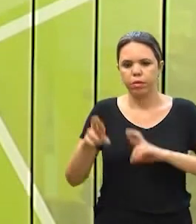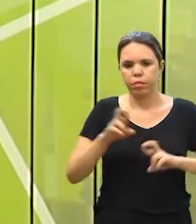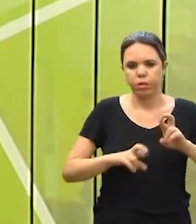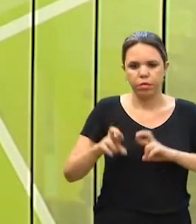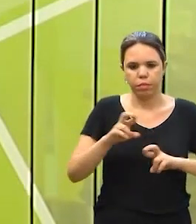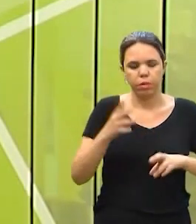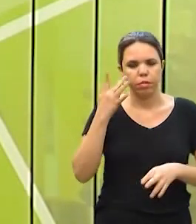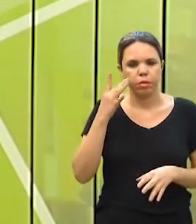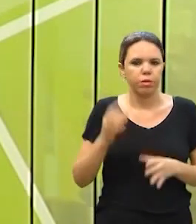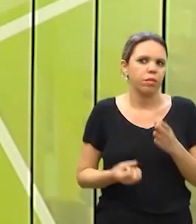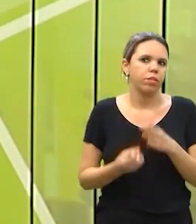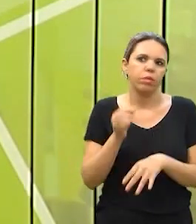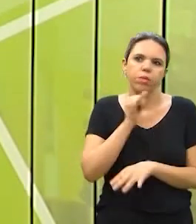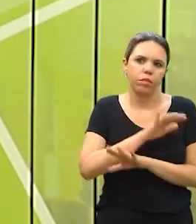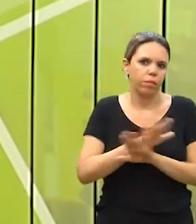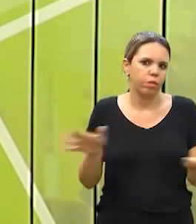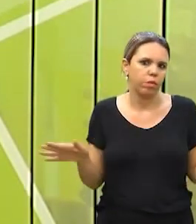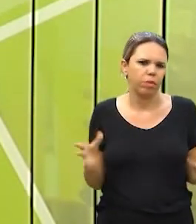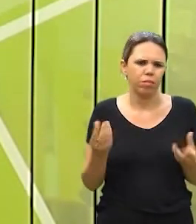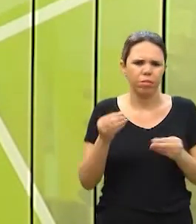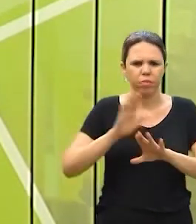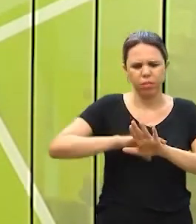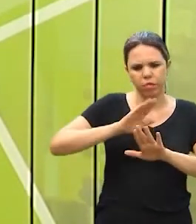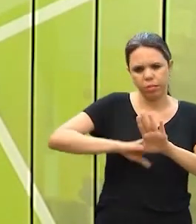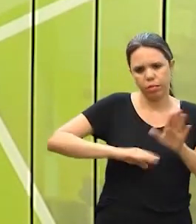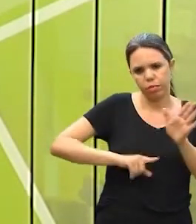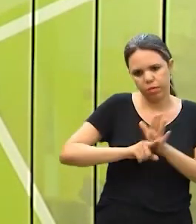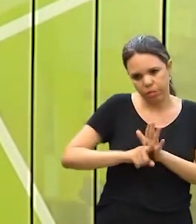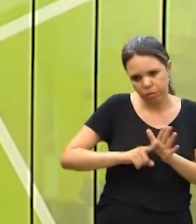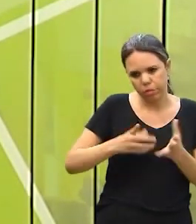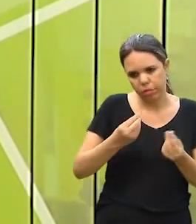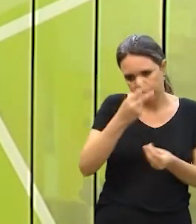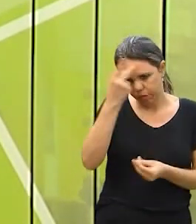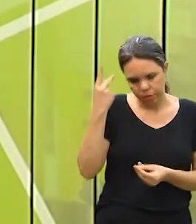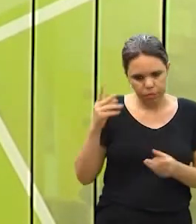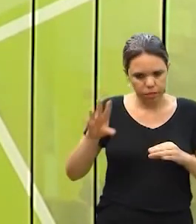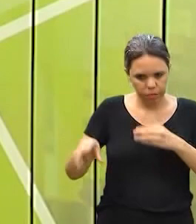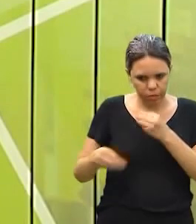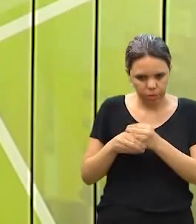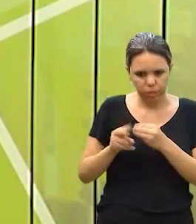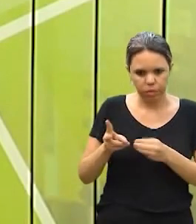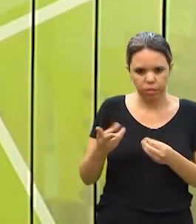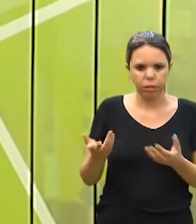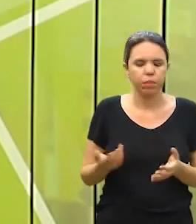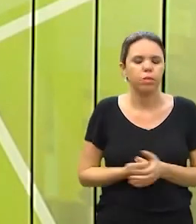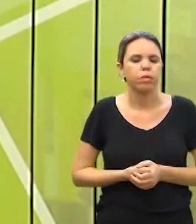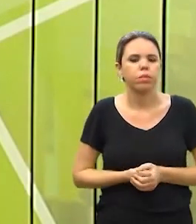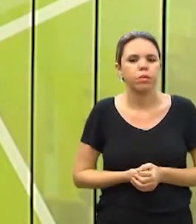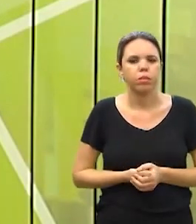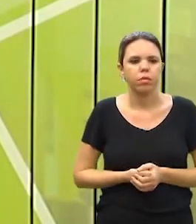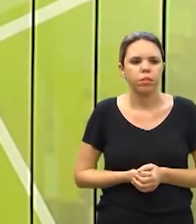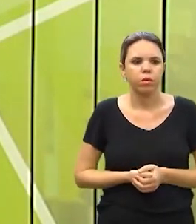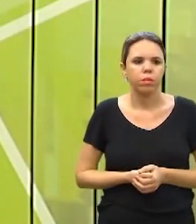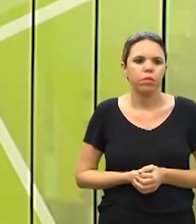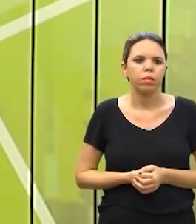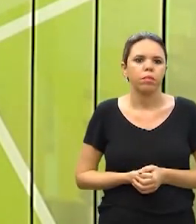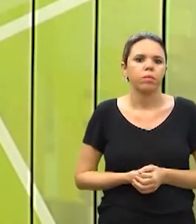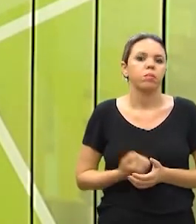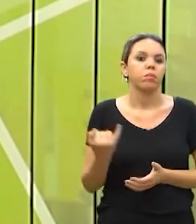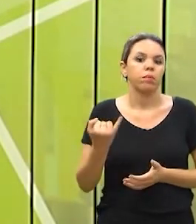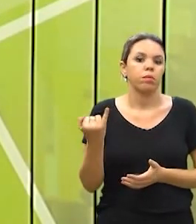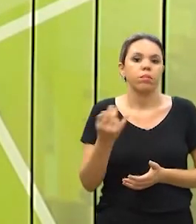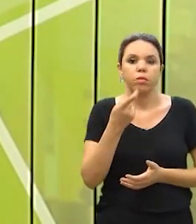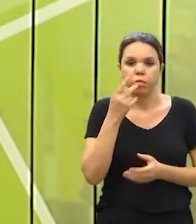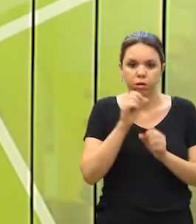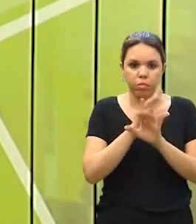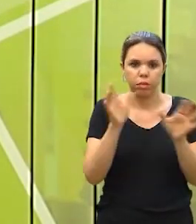fiscaliza e acha que surgiu do nada, né? Tem muito estudo por trás, muita gente se atualizando o tempo todo, né? Isso é muito, muito importante